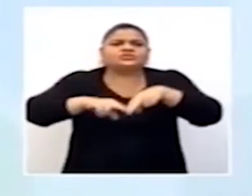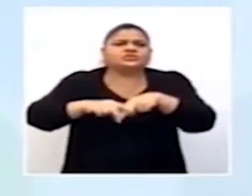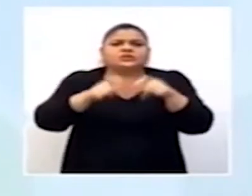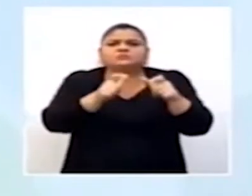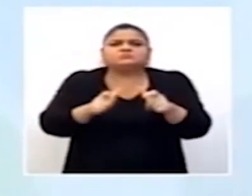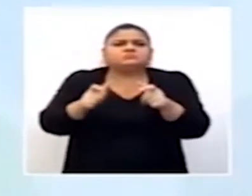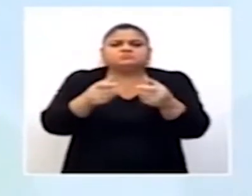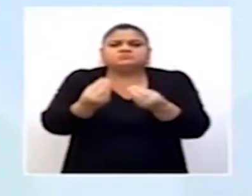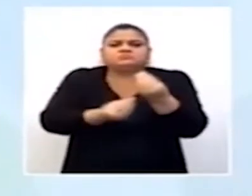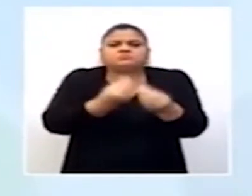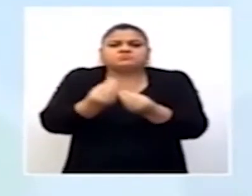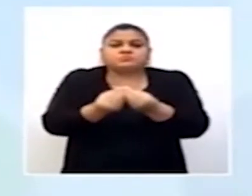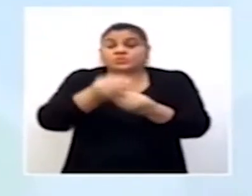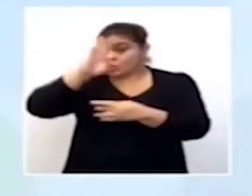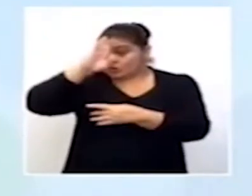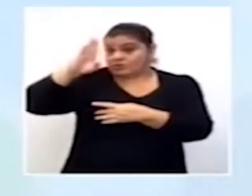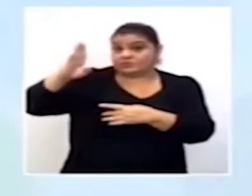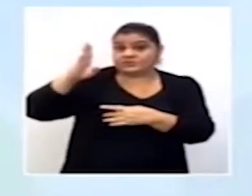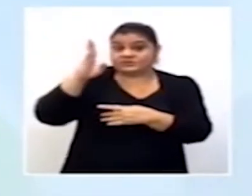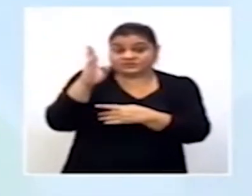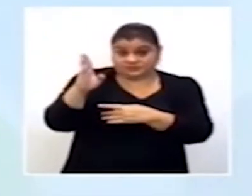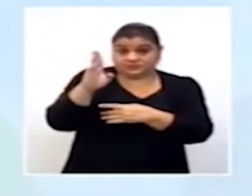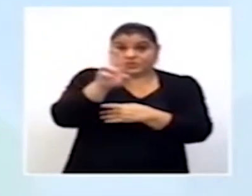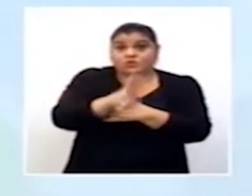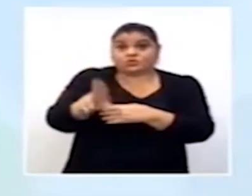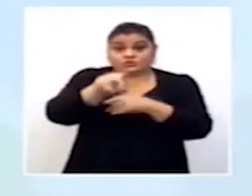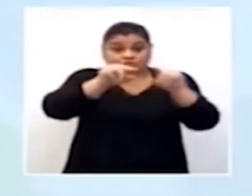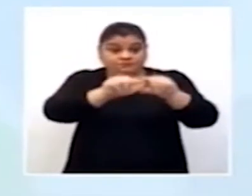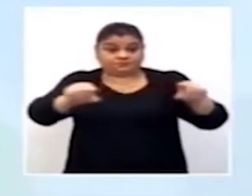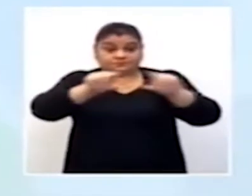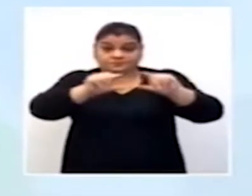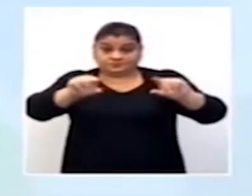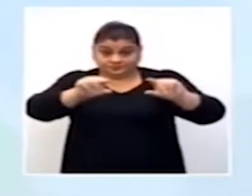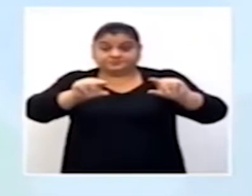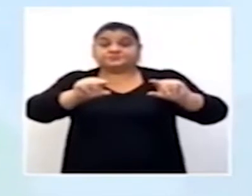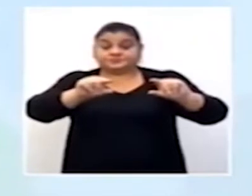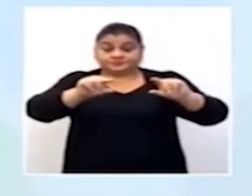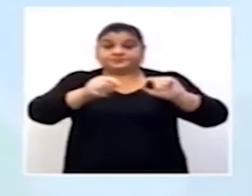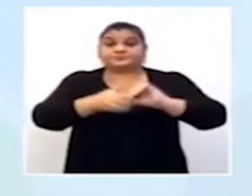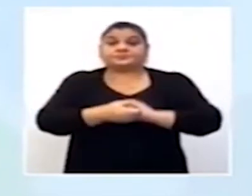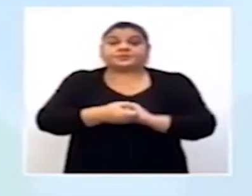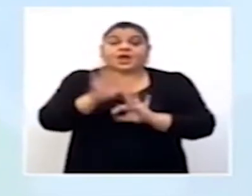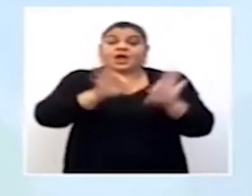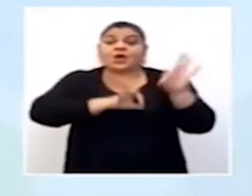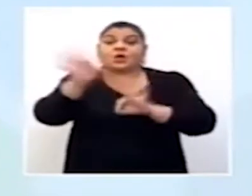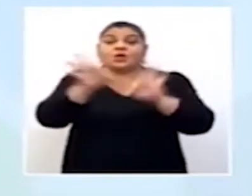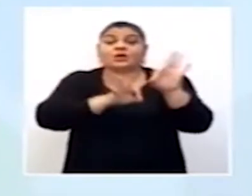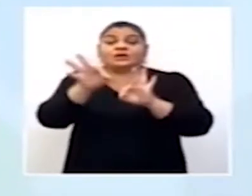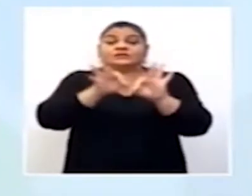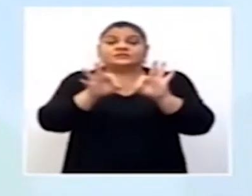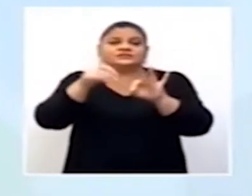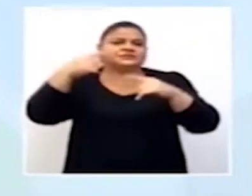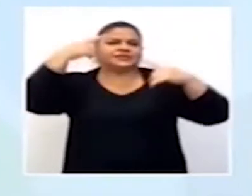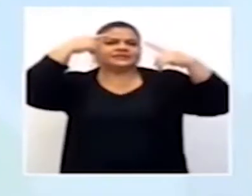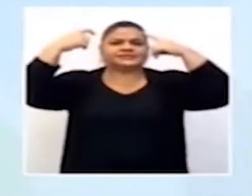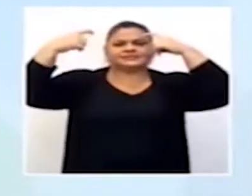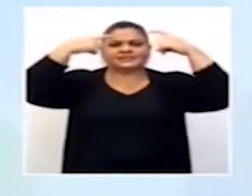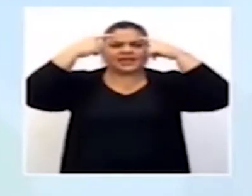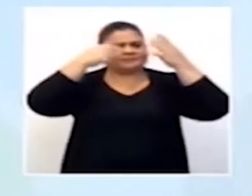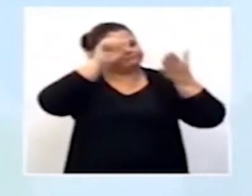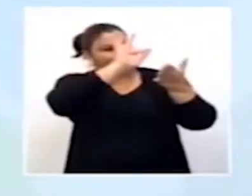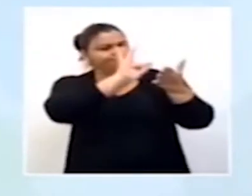circular qual é a principal função desse tipo de enunciado é a Organização das ideias